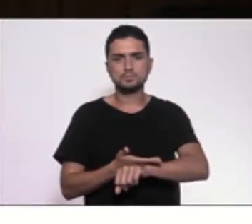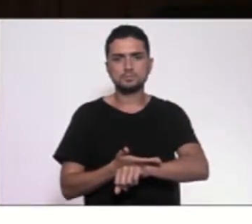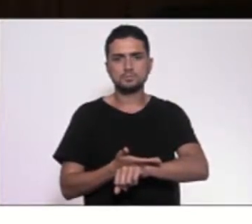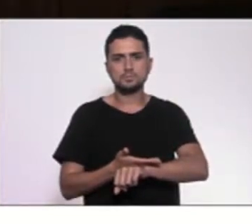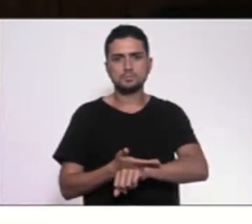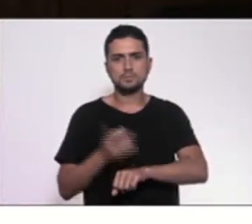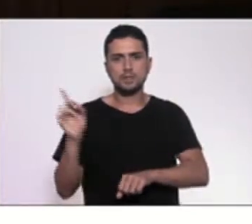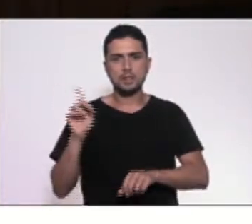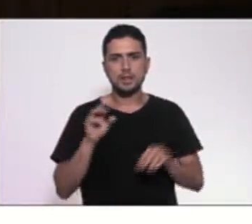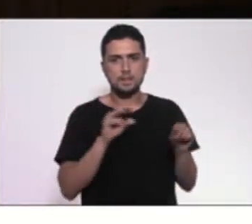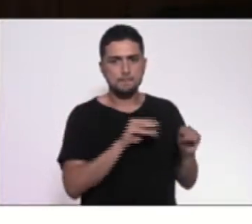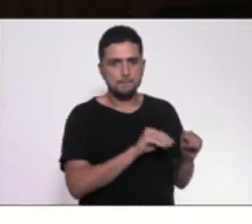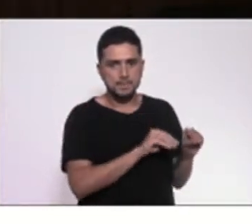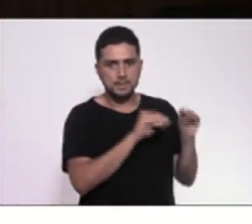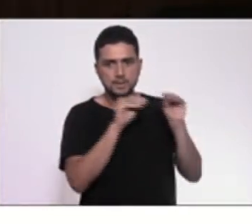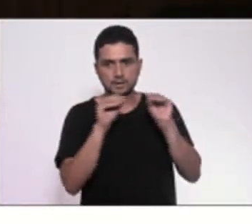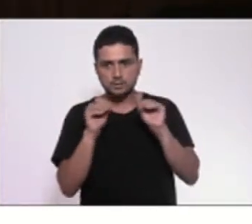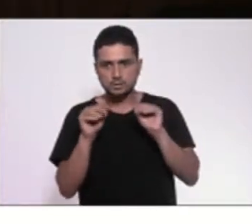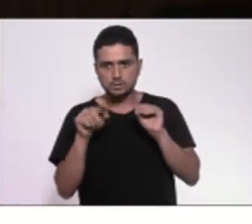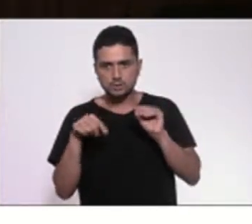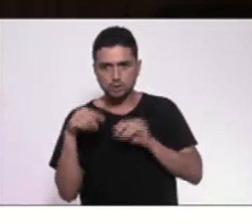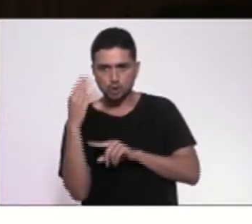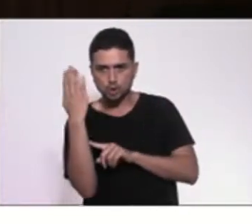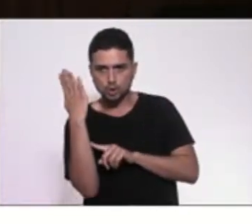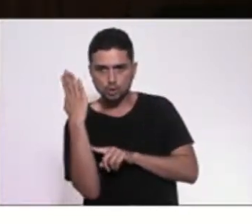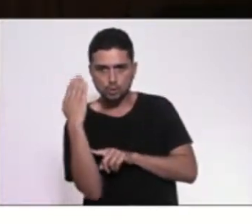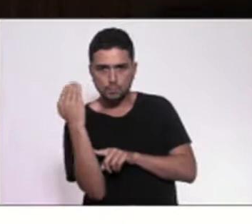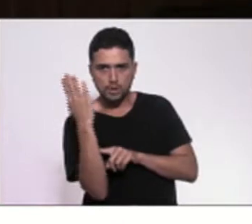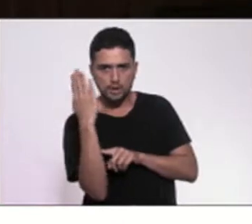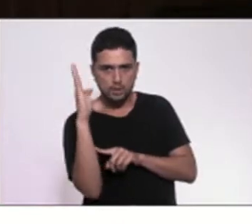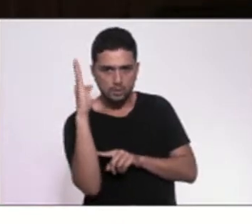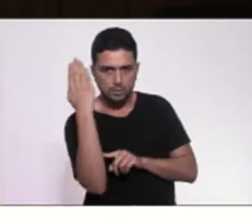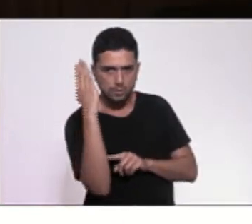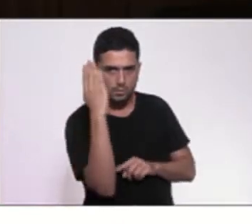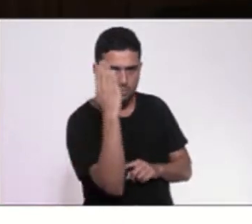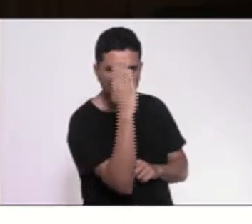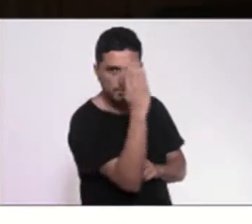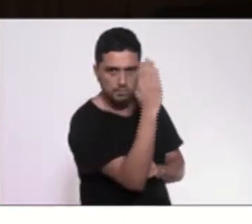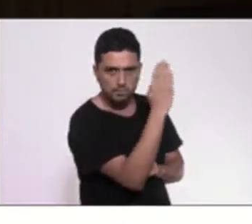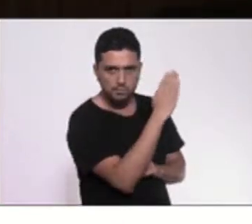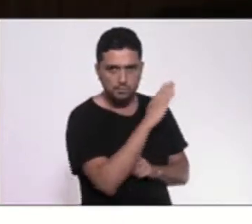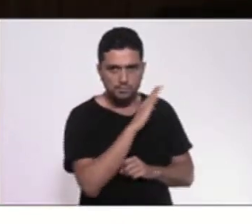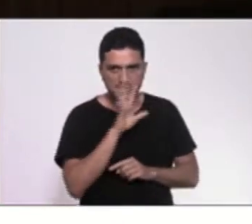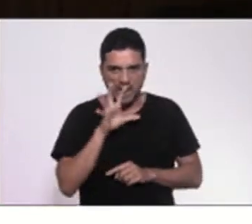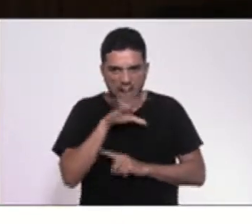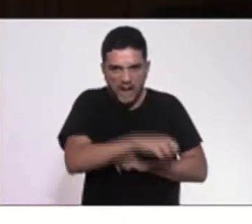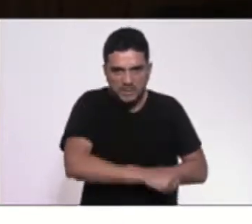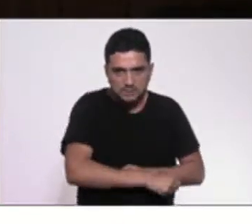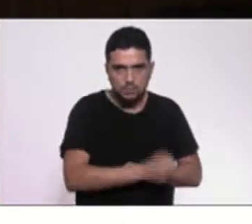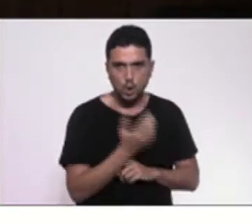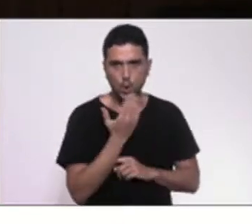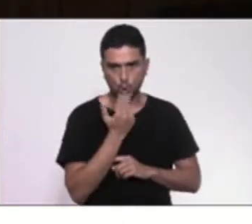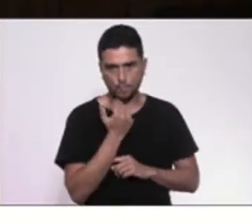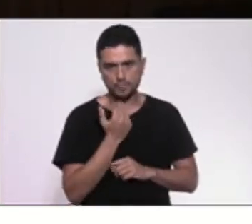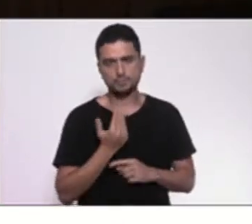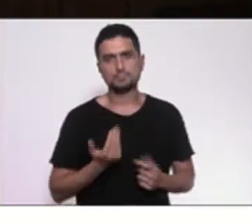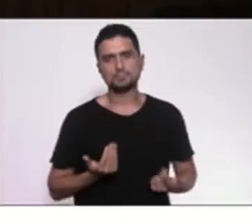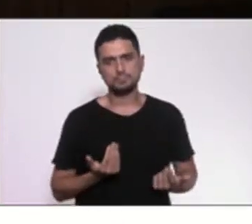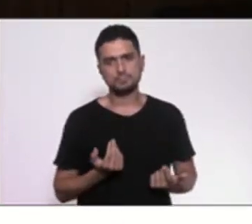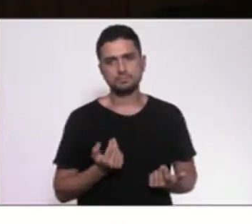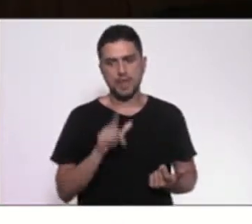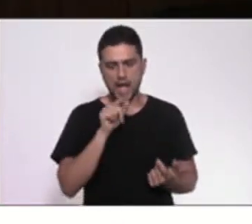da migração dos tubarões que se alimentaram desses corpos. Você